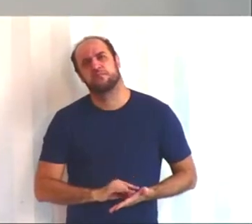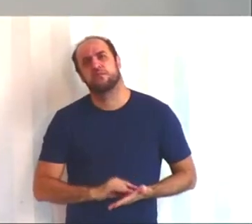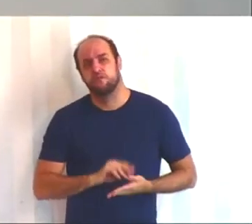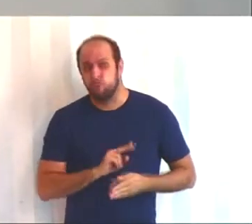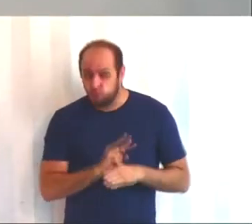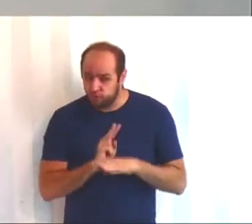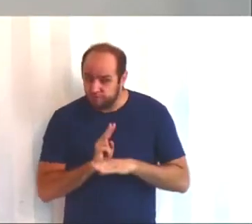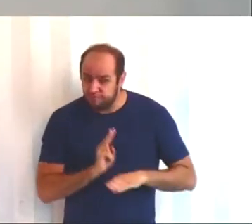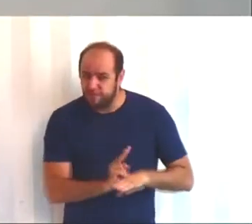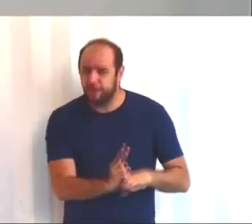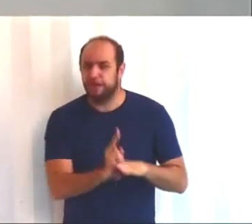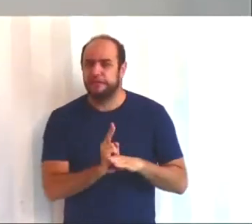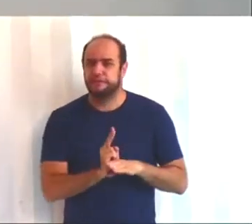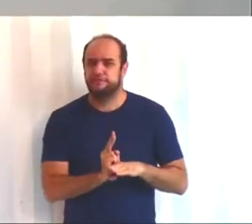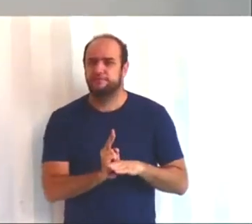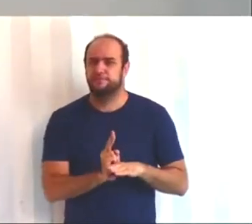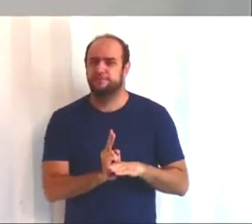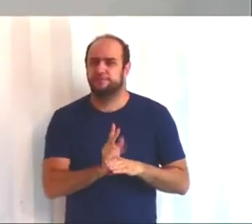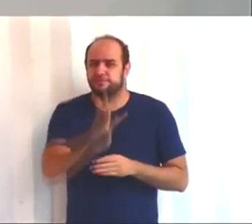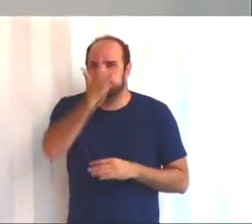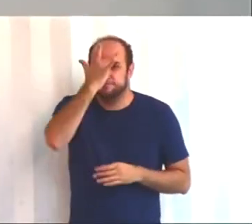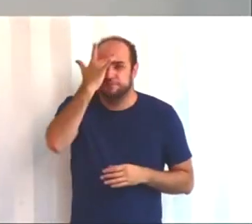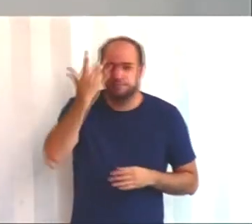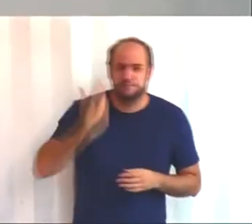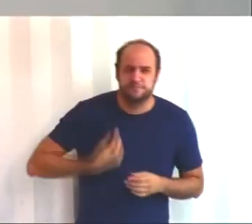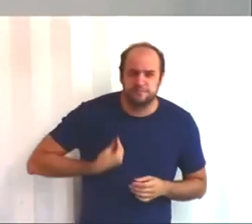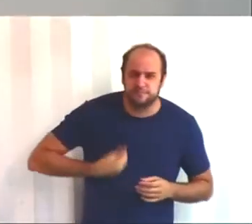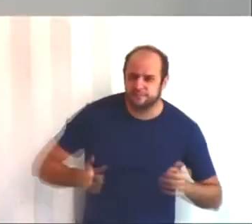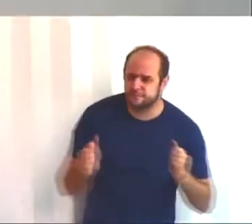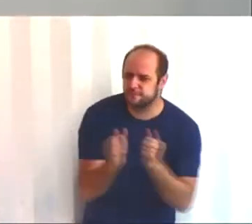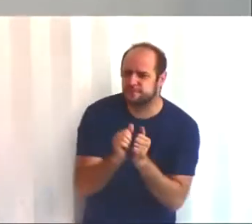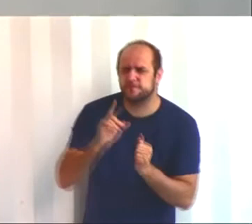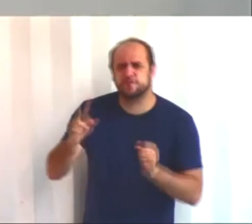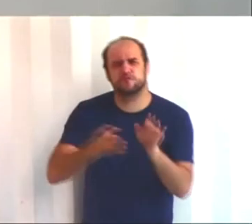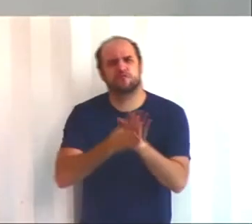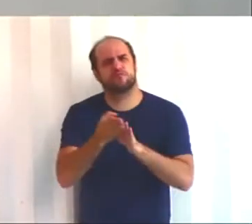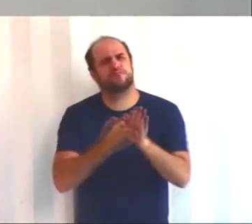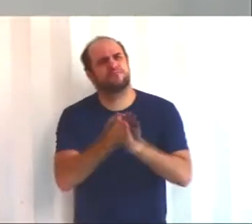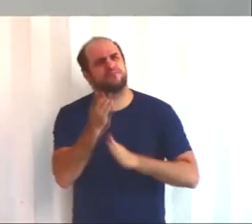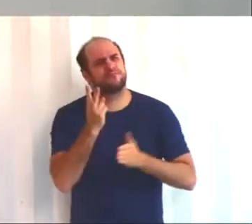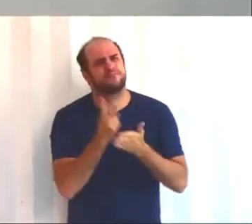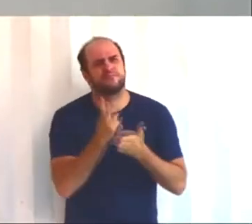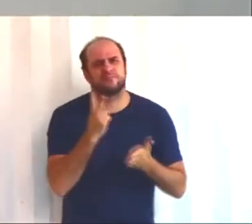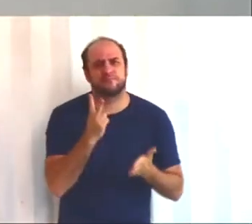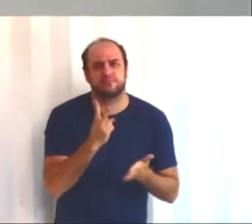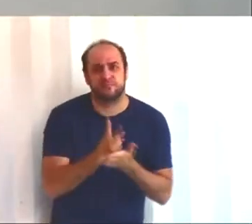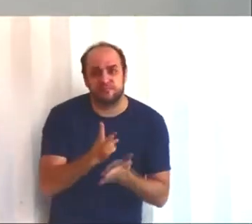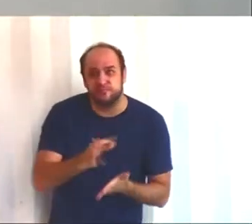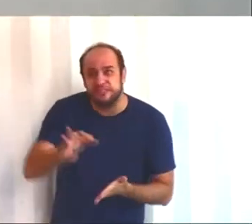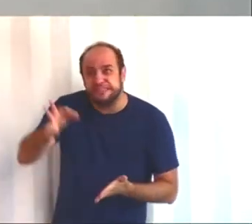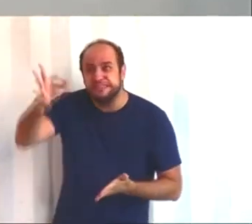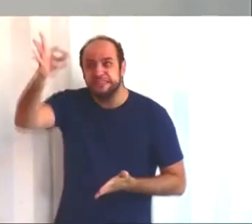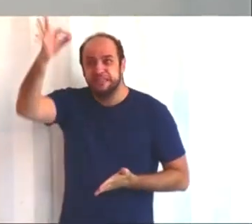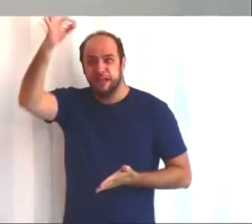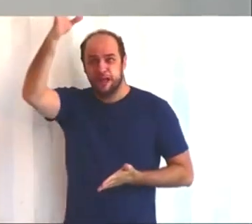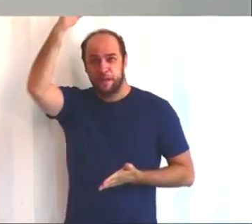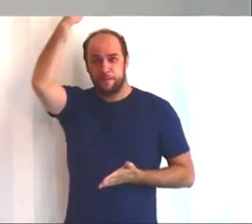protegerá. Aqueles que vivem para Deus sempre serão consolados com o Espírito Santo.